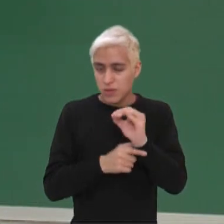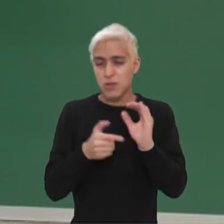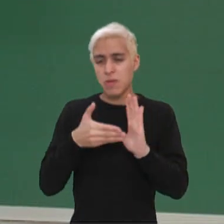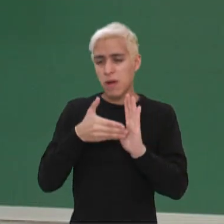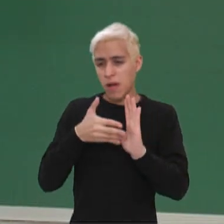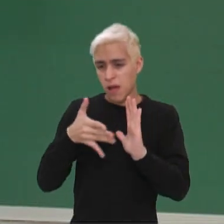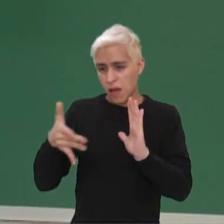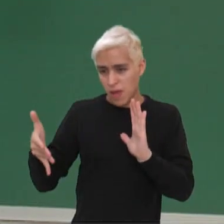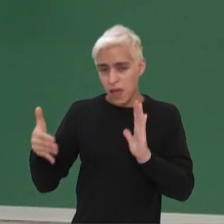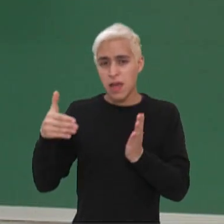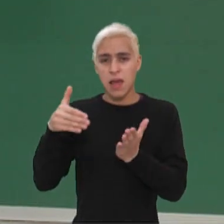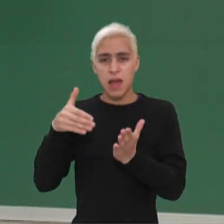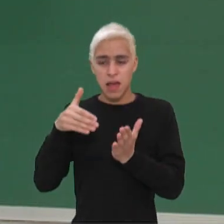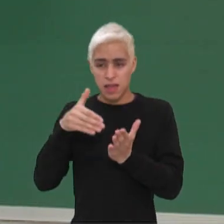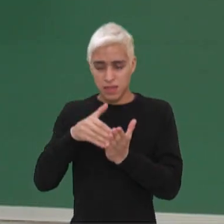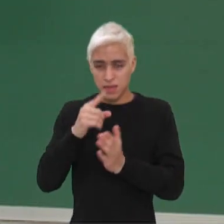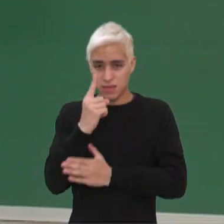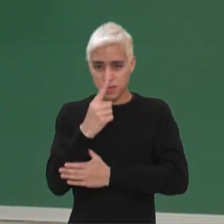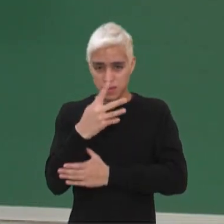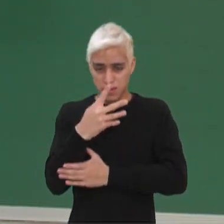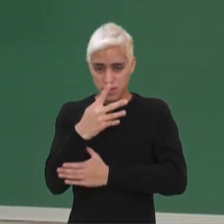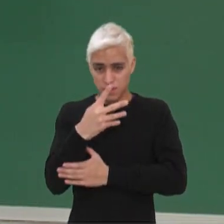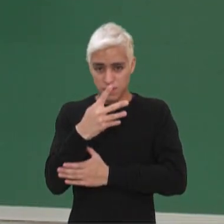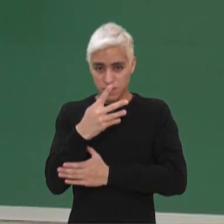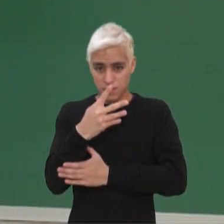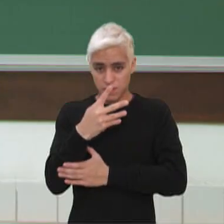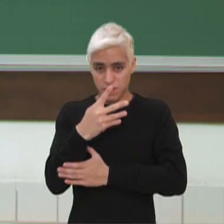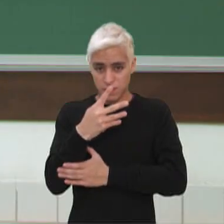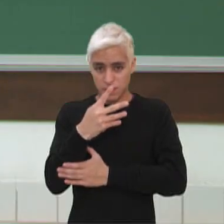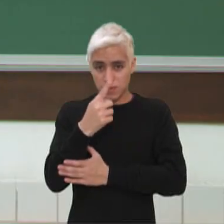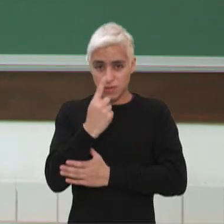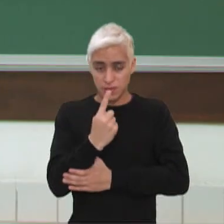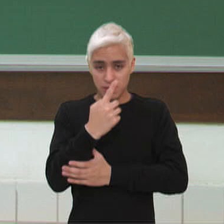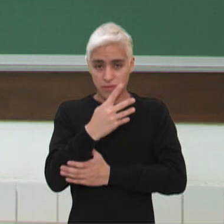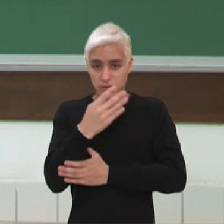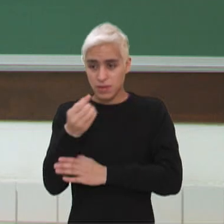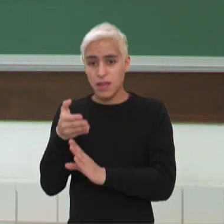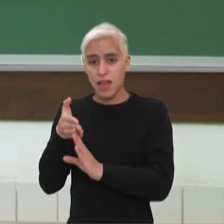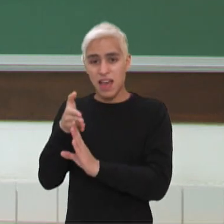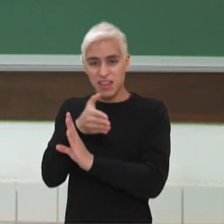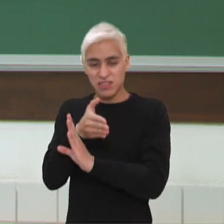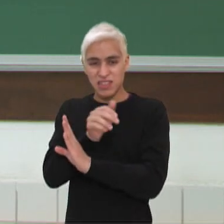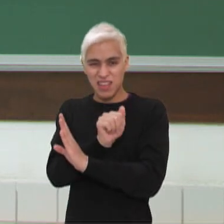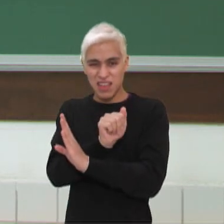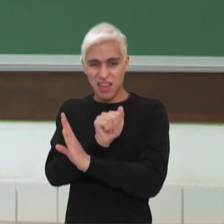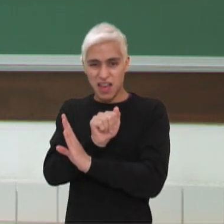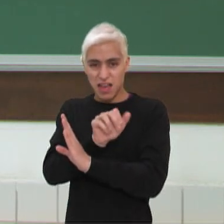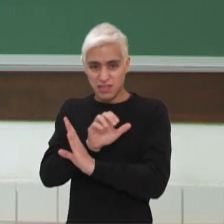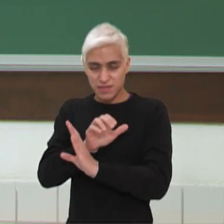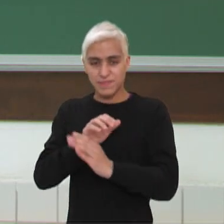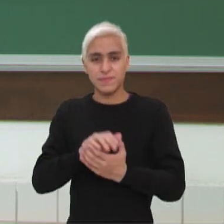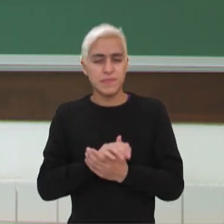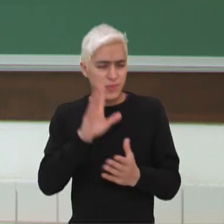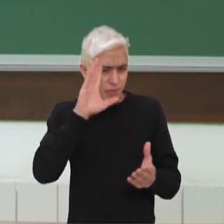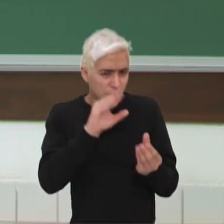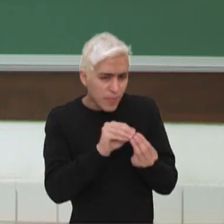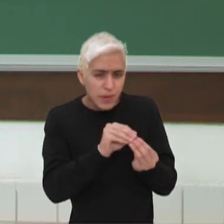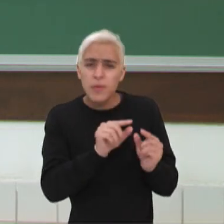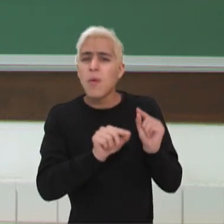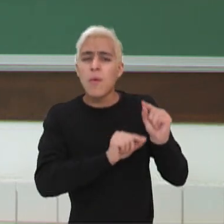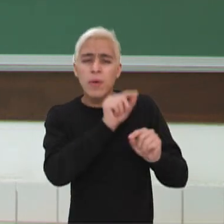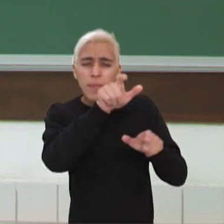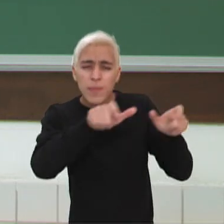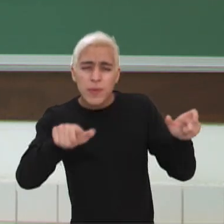a 146 a.C. Gente, é necessário, para que a gente compreenda o que os gregos produziram